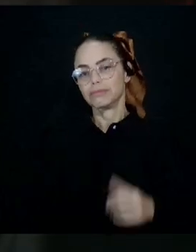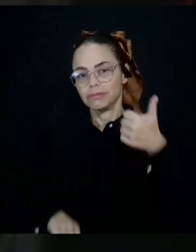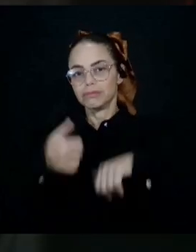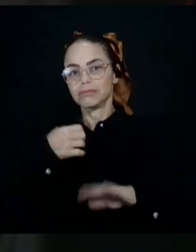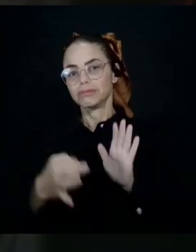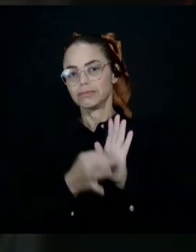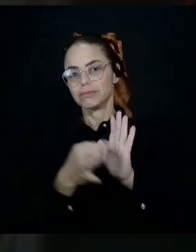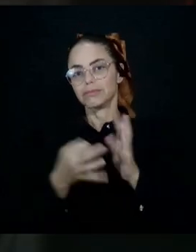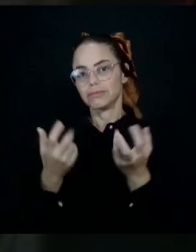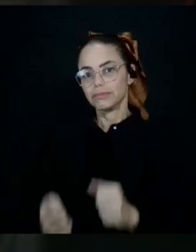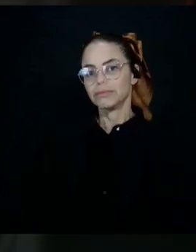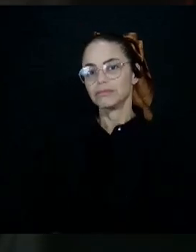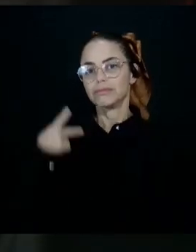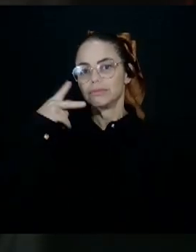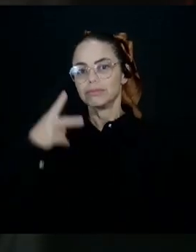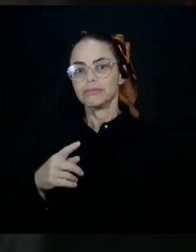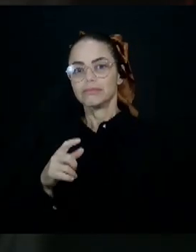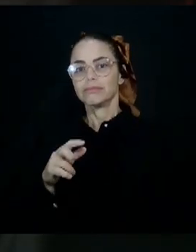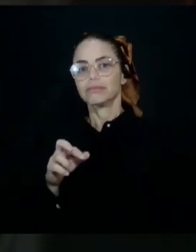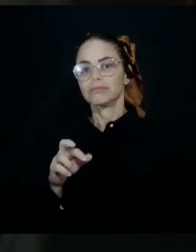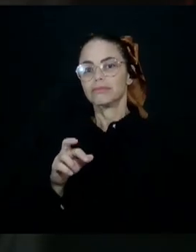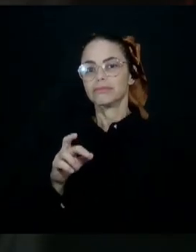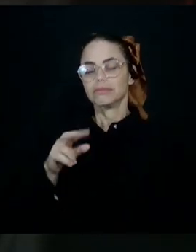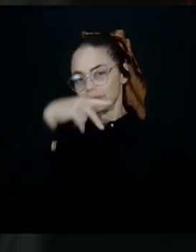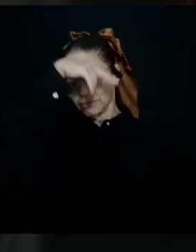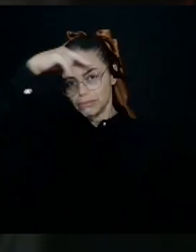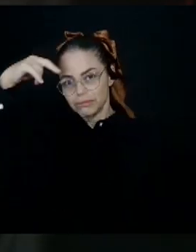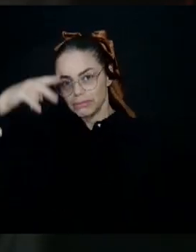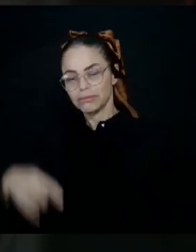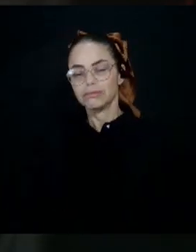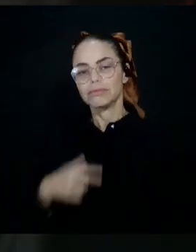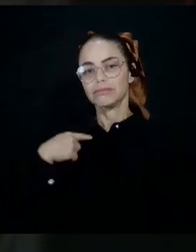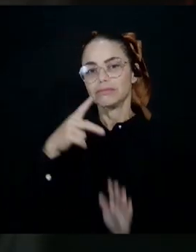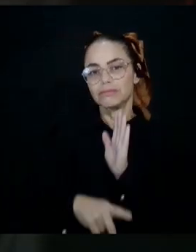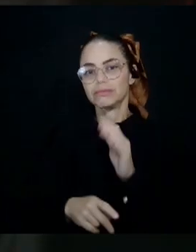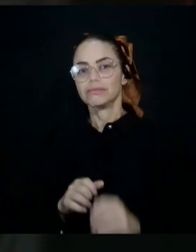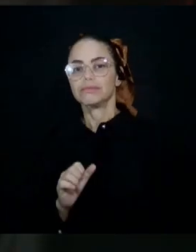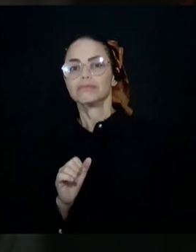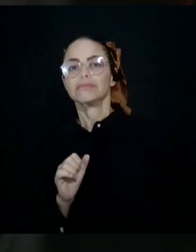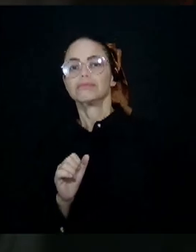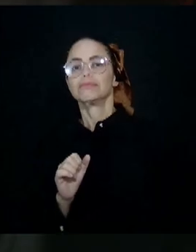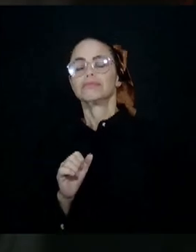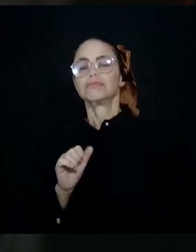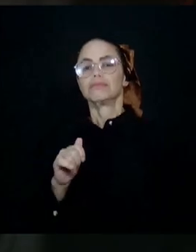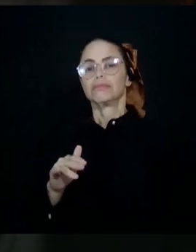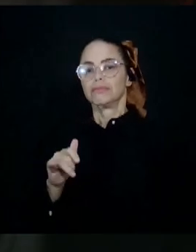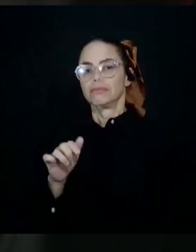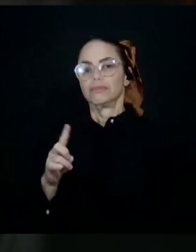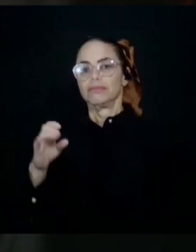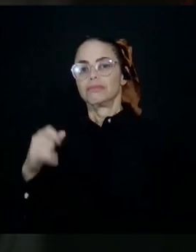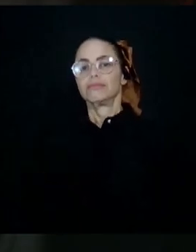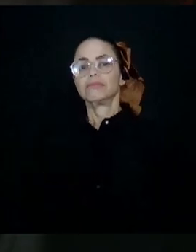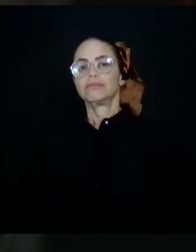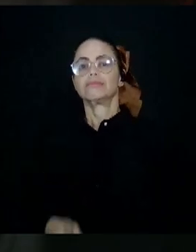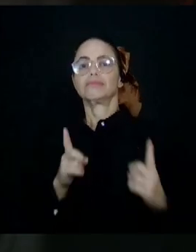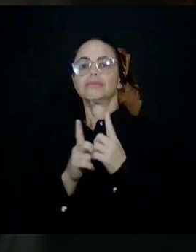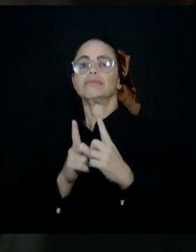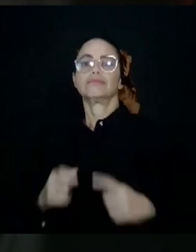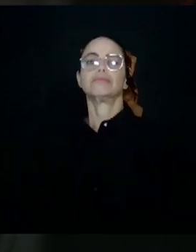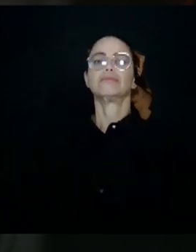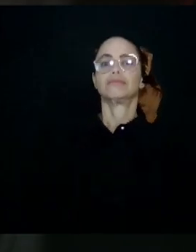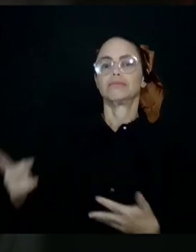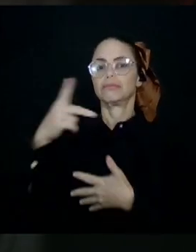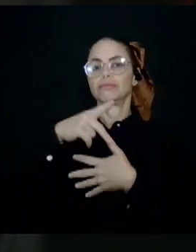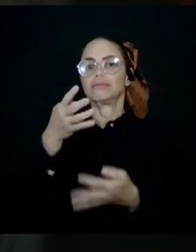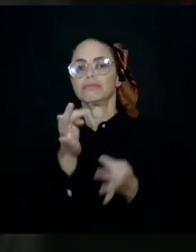Nick Schneider ao projeto do vereador Otto Alejandro, que prevê atendimento prioritário a pacientes em tratamento de câncer